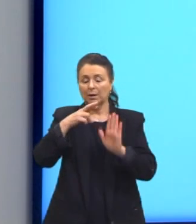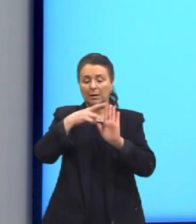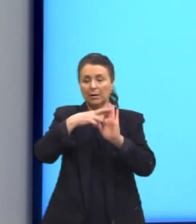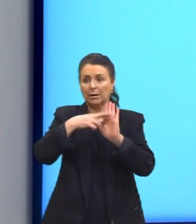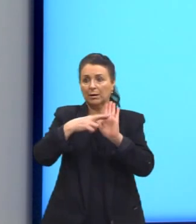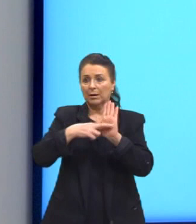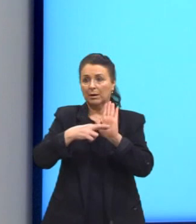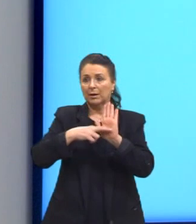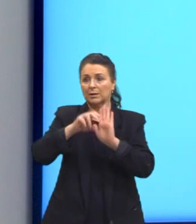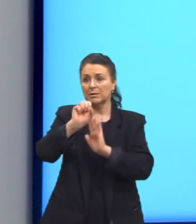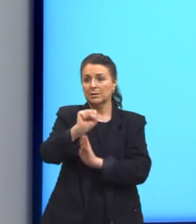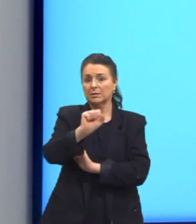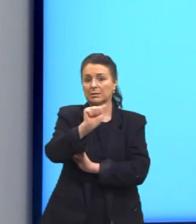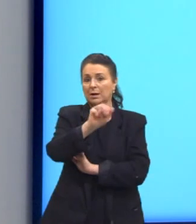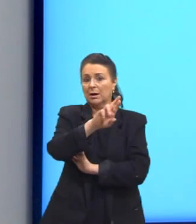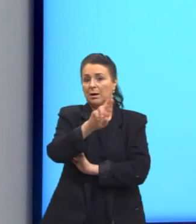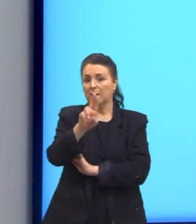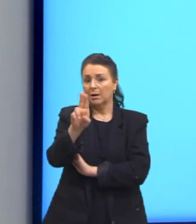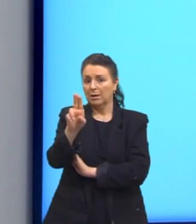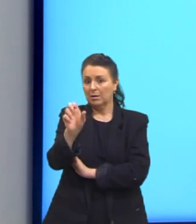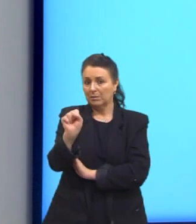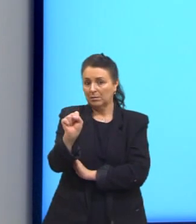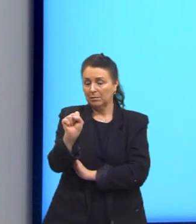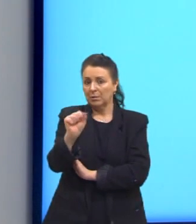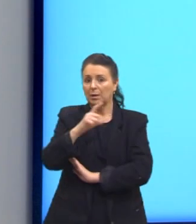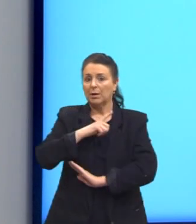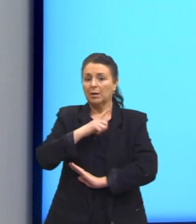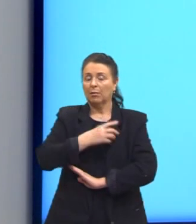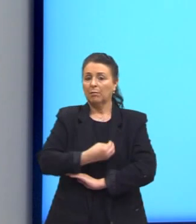aula de hoje, né? Ele viveu ali, então, de